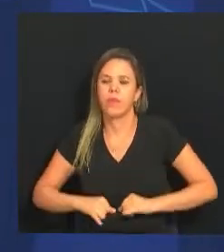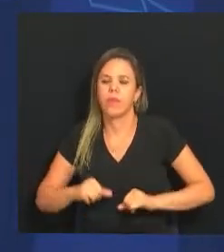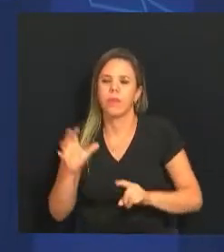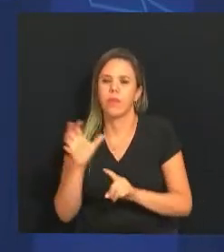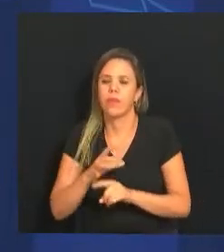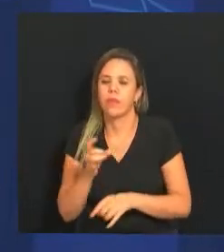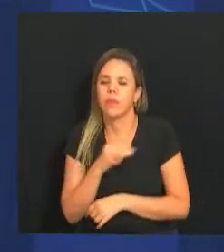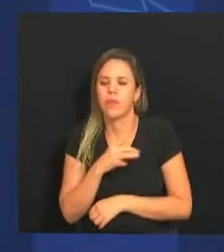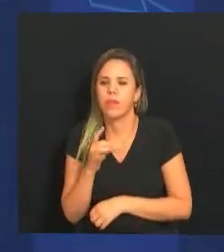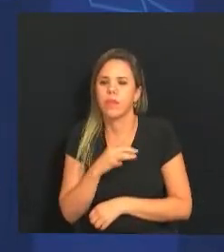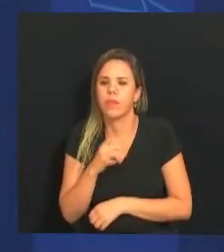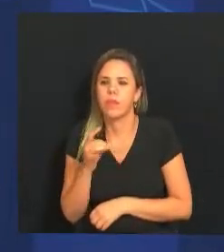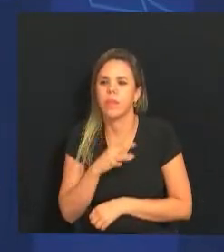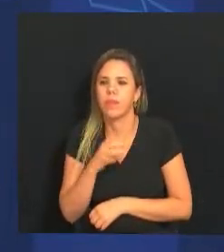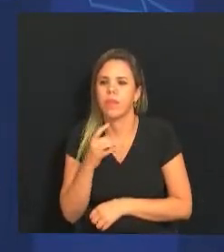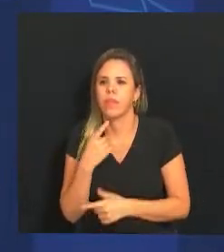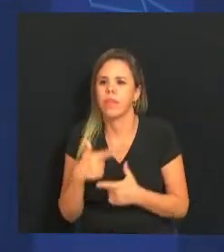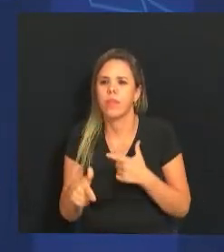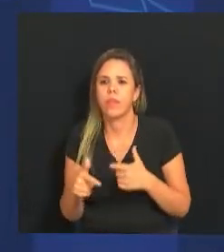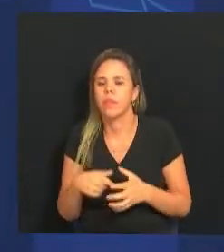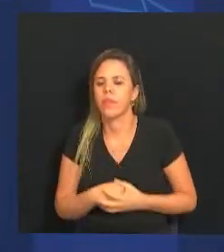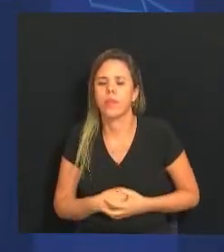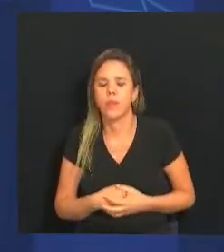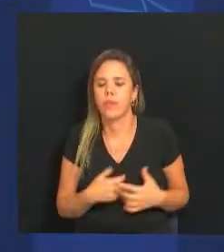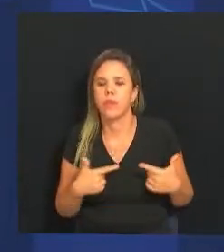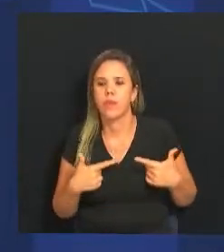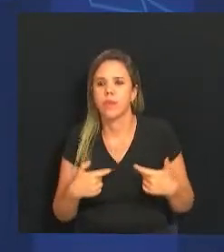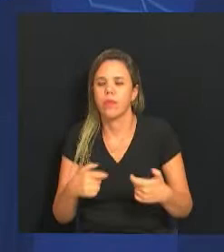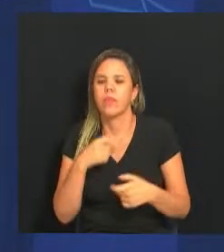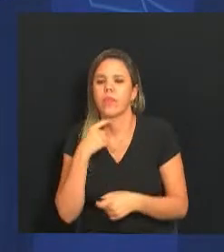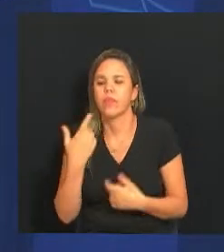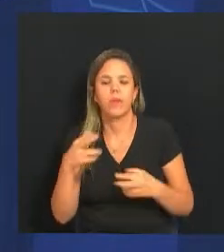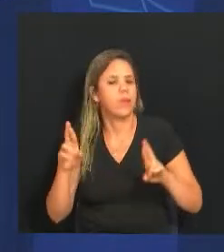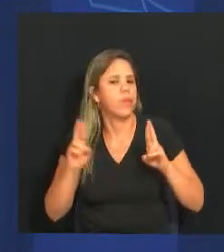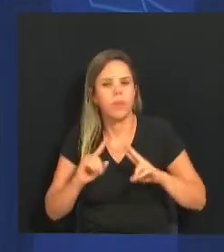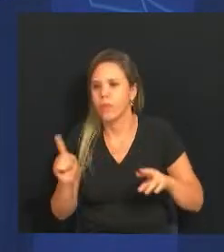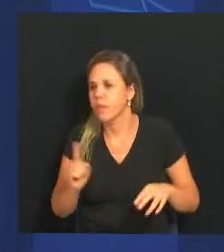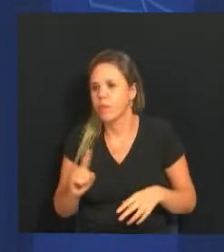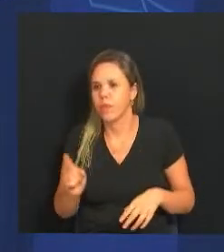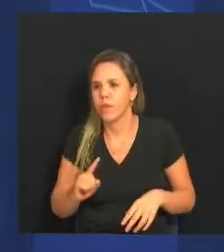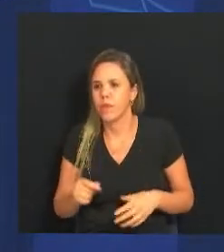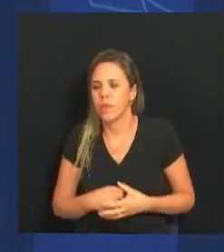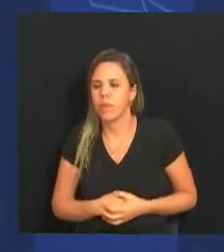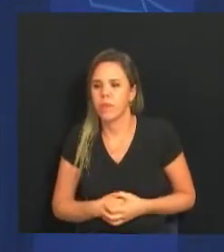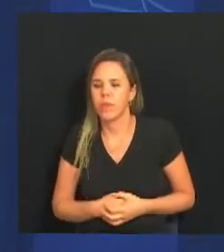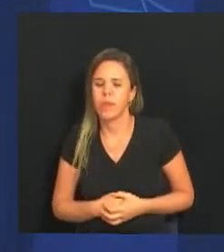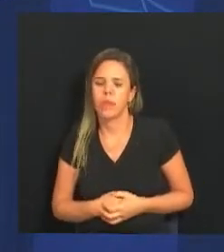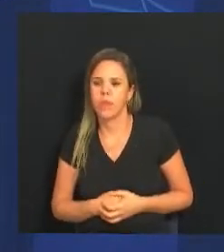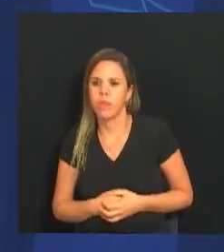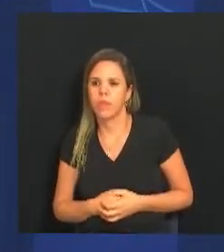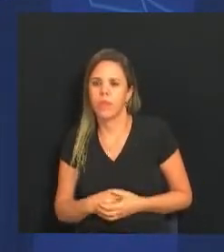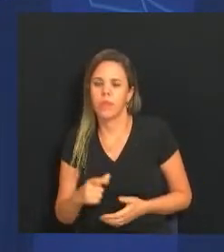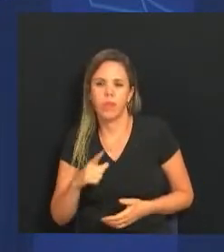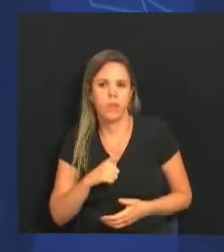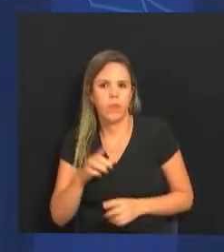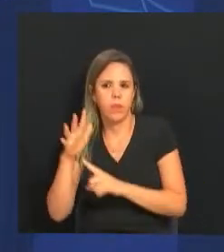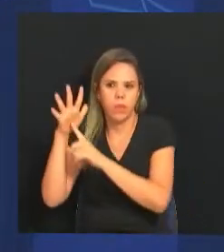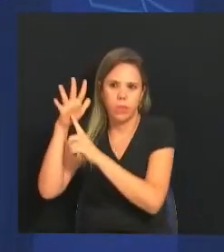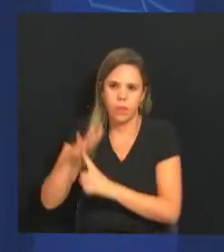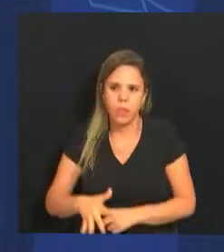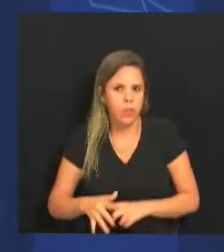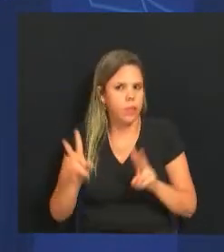e medo em meio a esse cenário de uma guerra que ninguém esperava em plena pandemia. Existe uma vítima